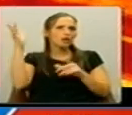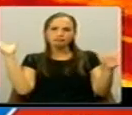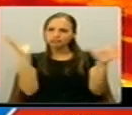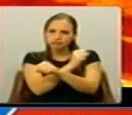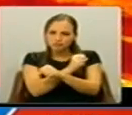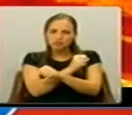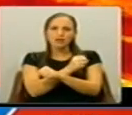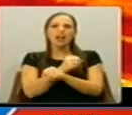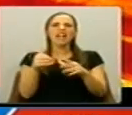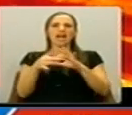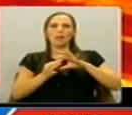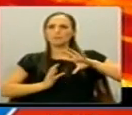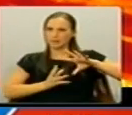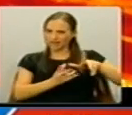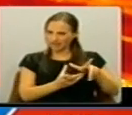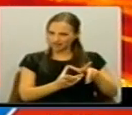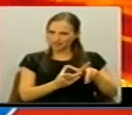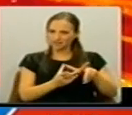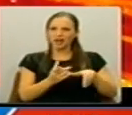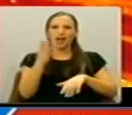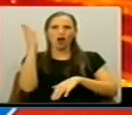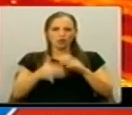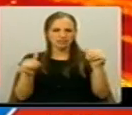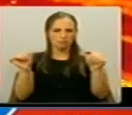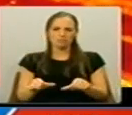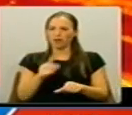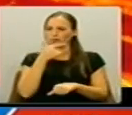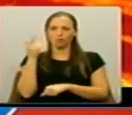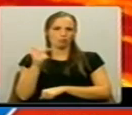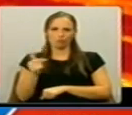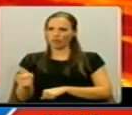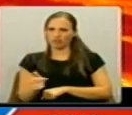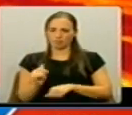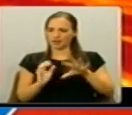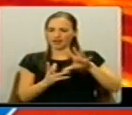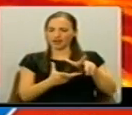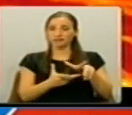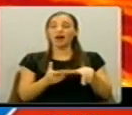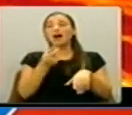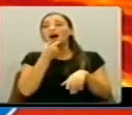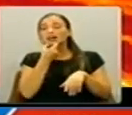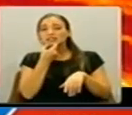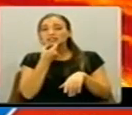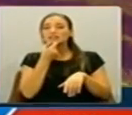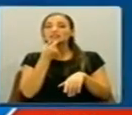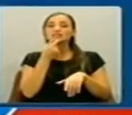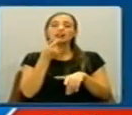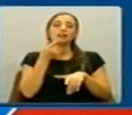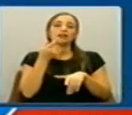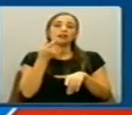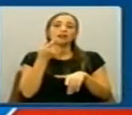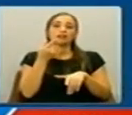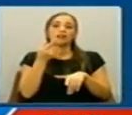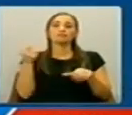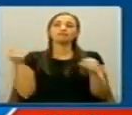alinhamentos planetários, nada pode acontecer de mal com um alinhamento planetário. A não ser que esse alinhamento planetário seja um encontro imediato cerebral com um cometa ou um asteroide.